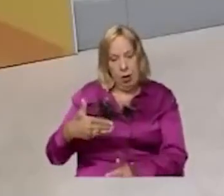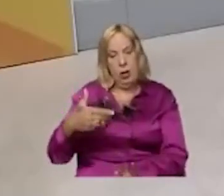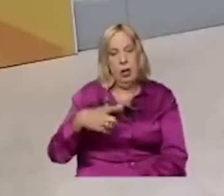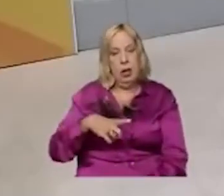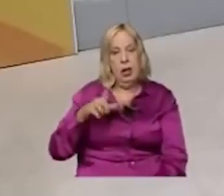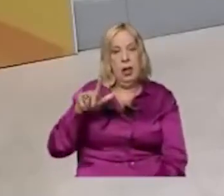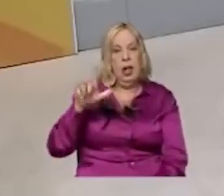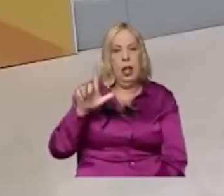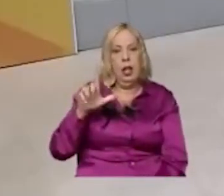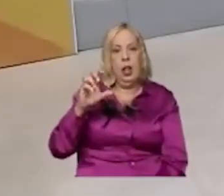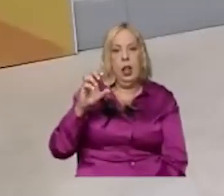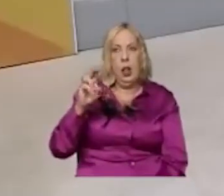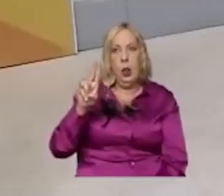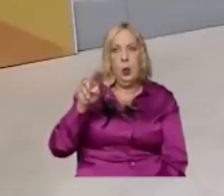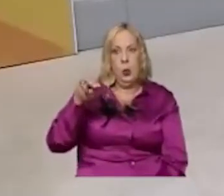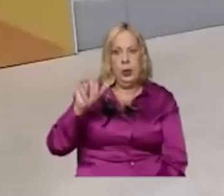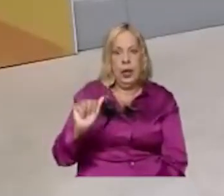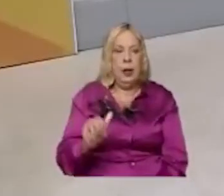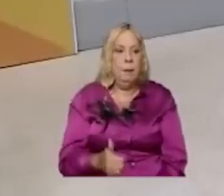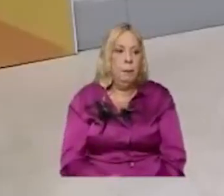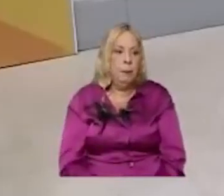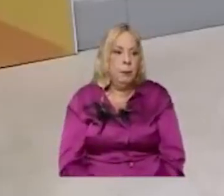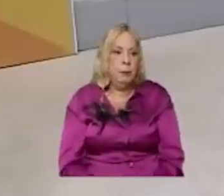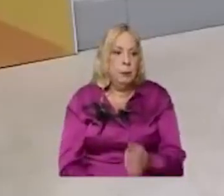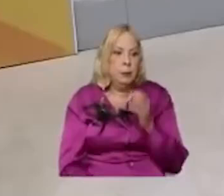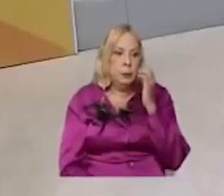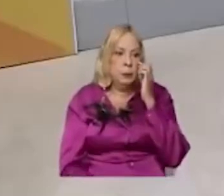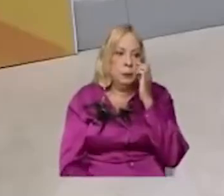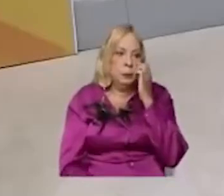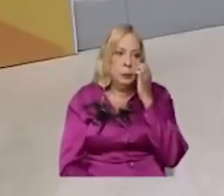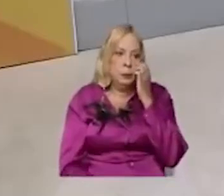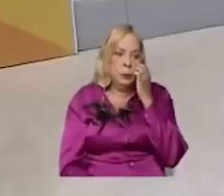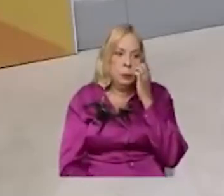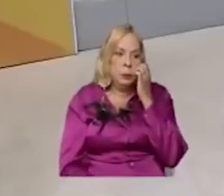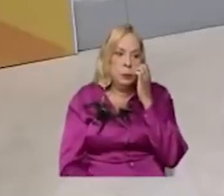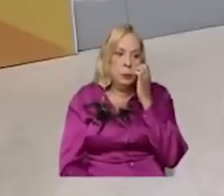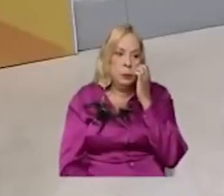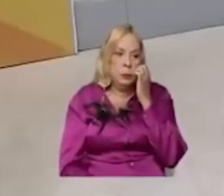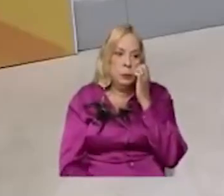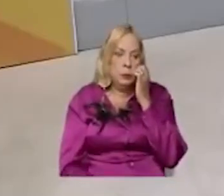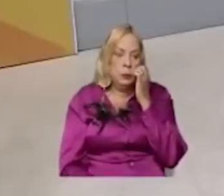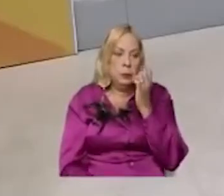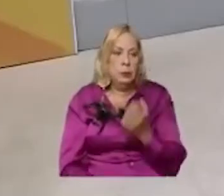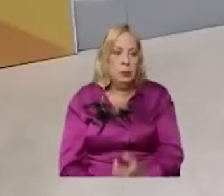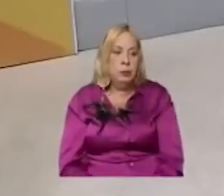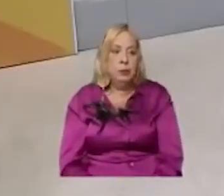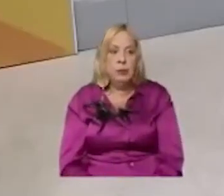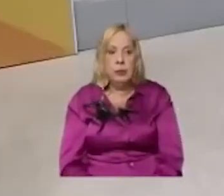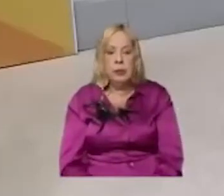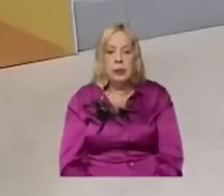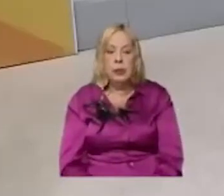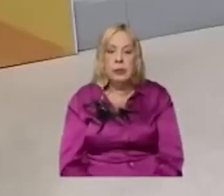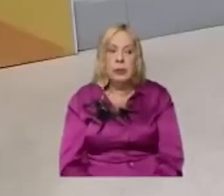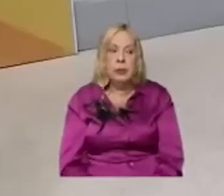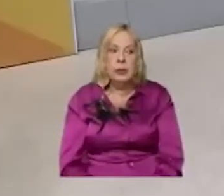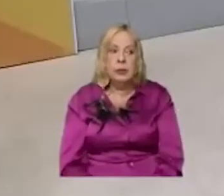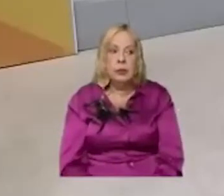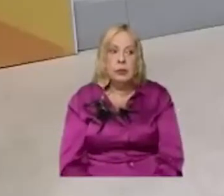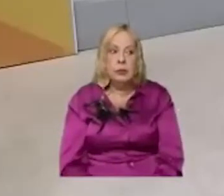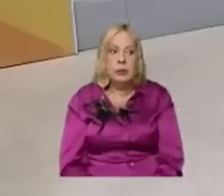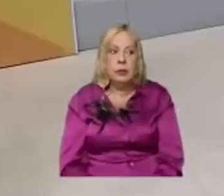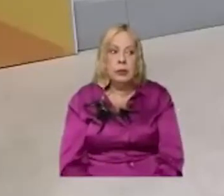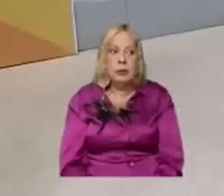compadre, Lohan. Lohan que arrasou aí nesse período junino com o Gonzagão, né?